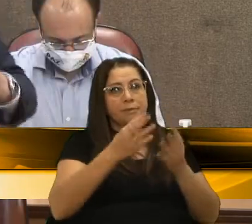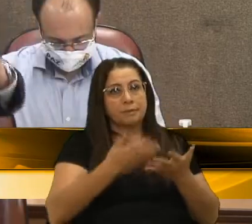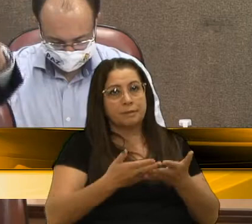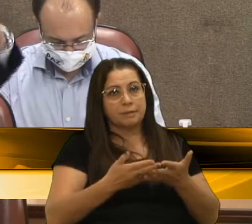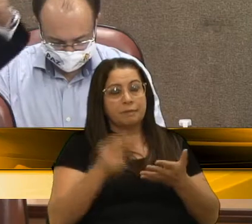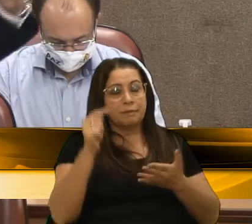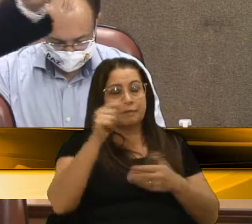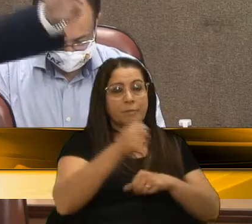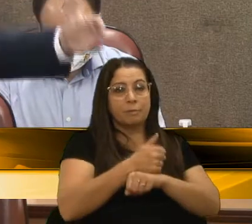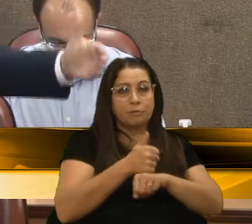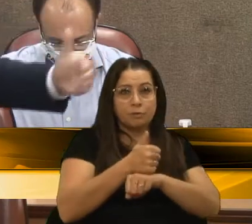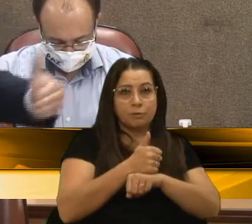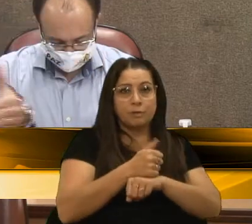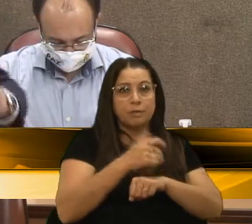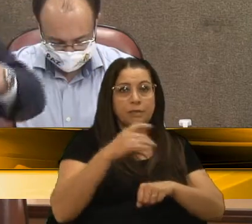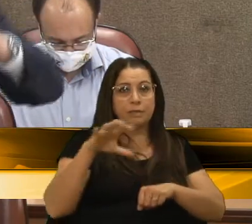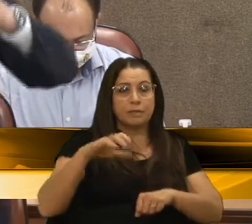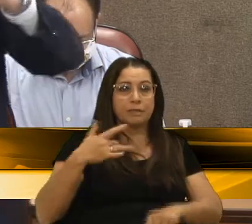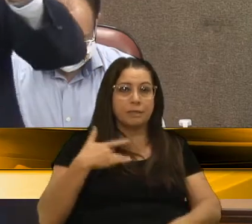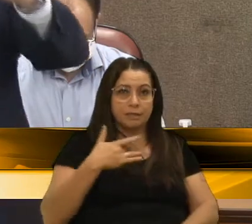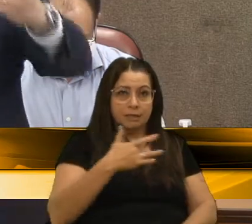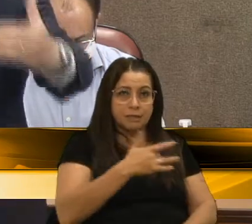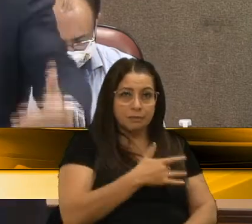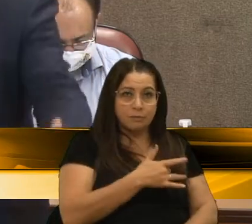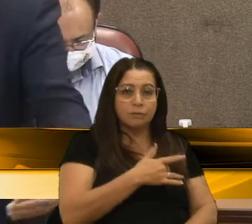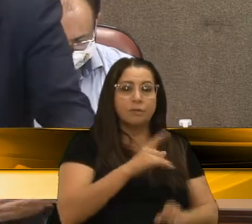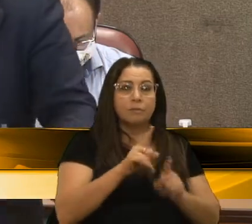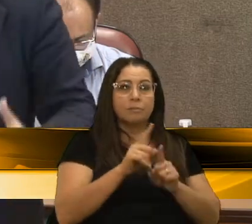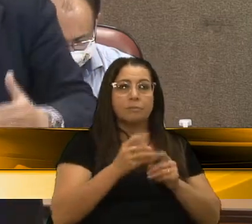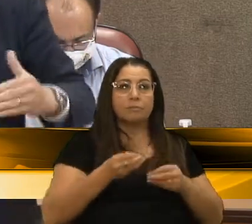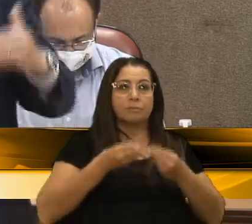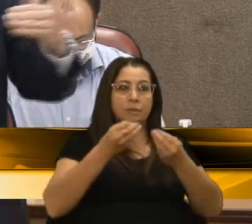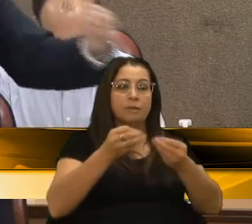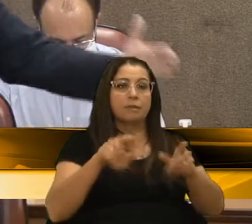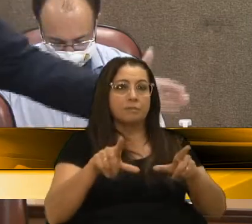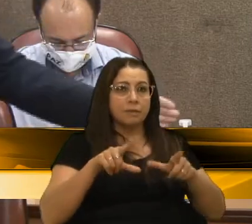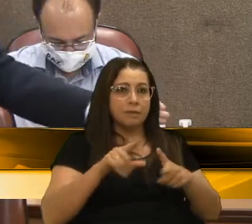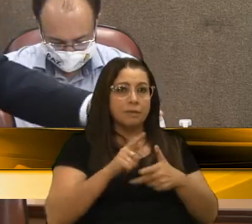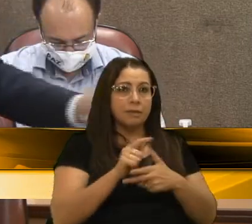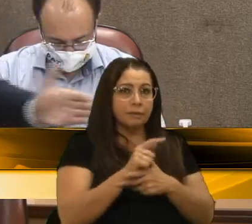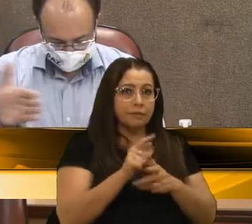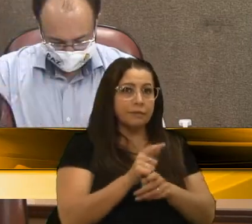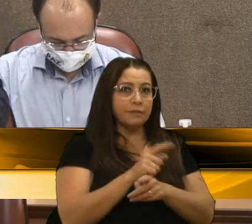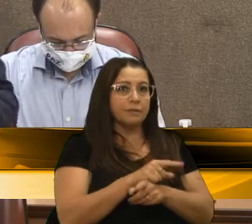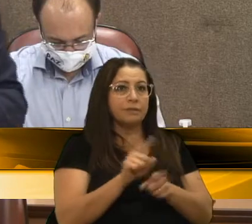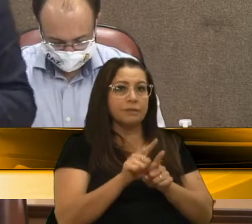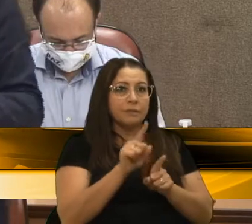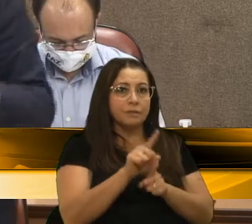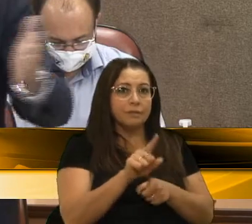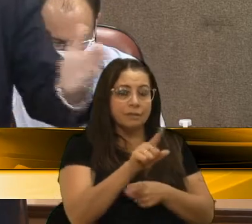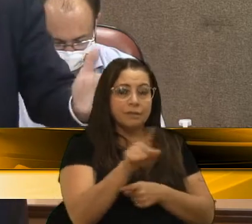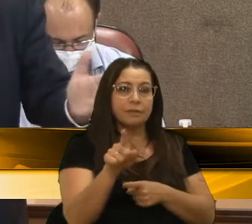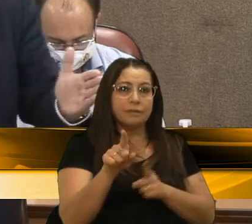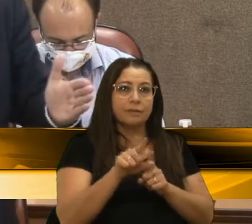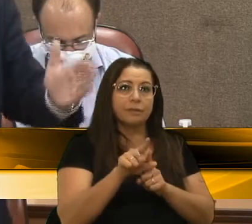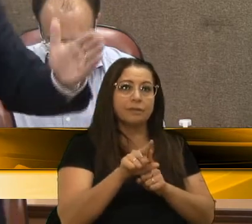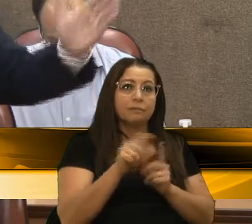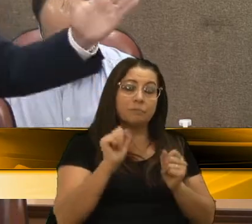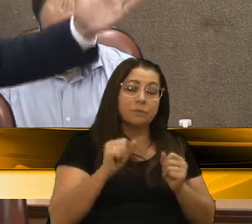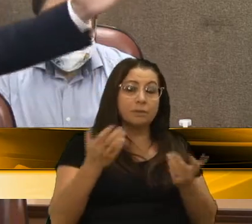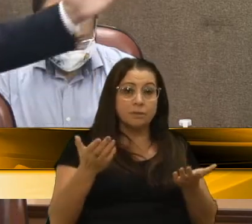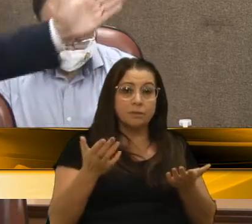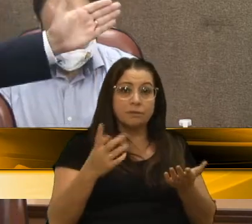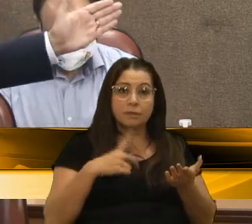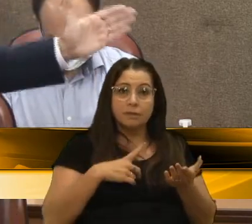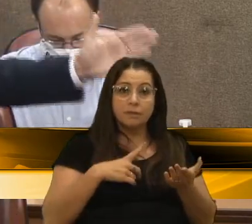vir profissionais da saúde por lá fornecerem laudos e assim por diante. E nós vamos ter que dizer, pois é, foi dado